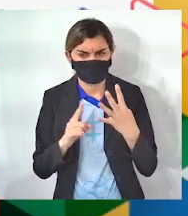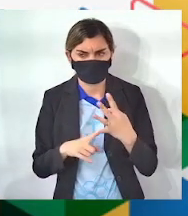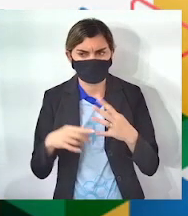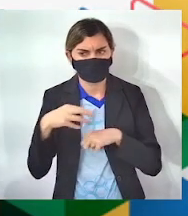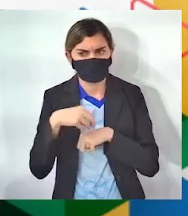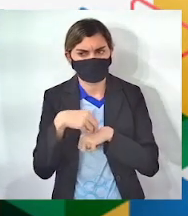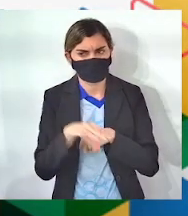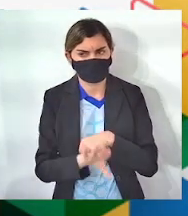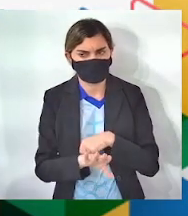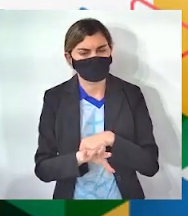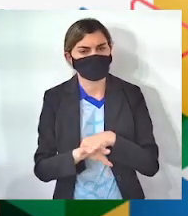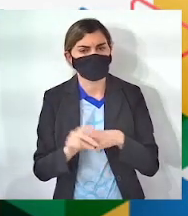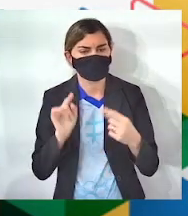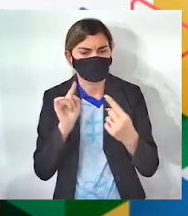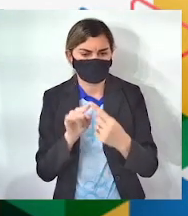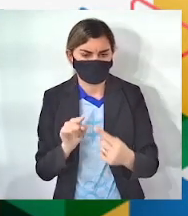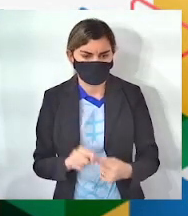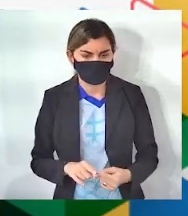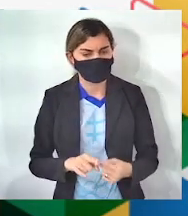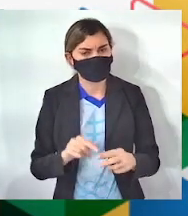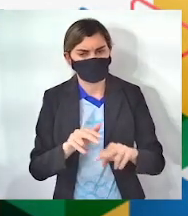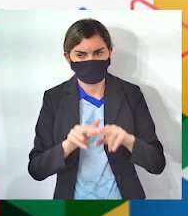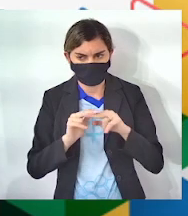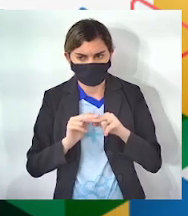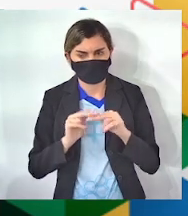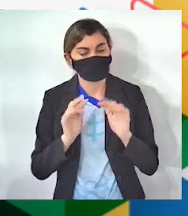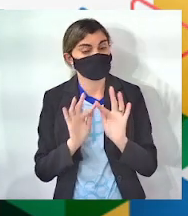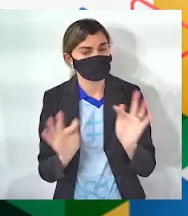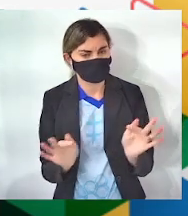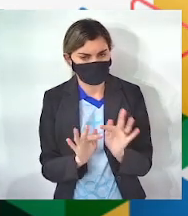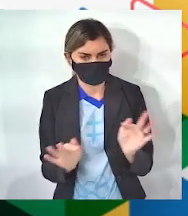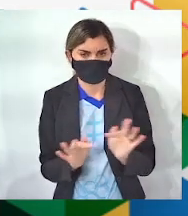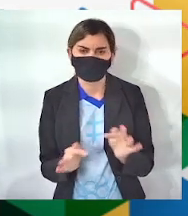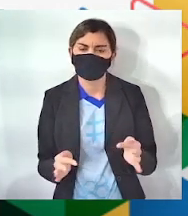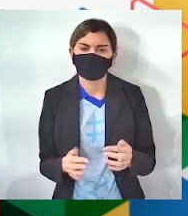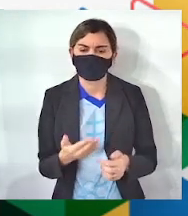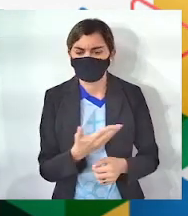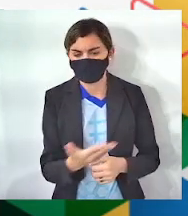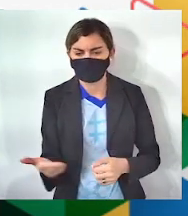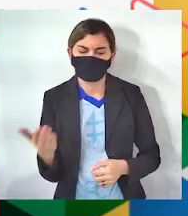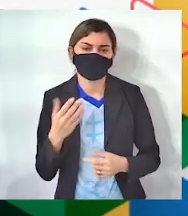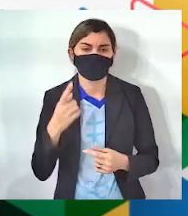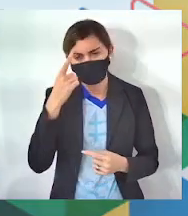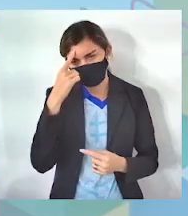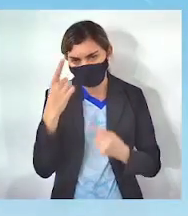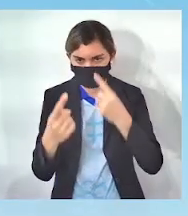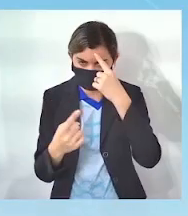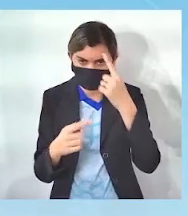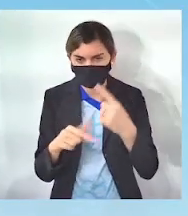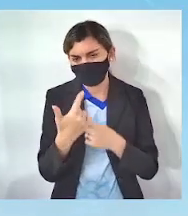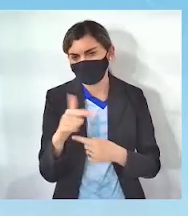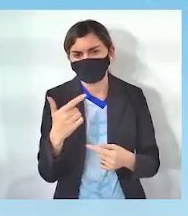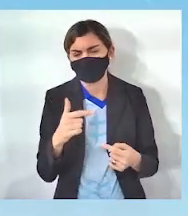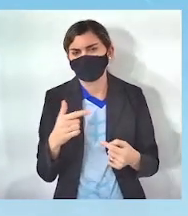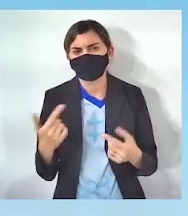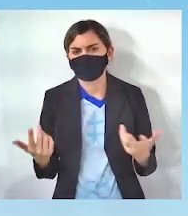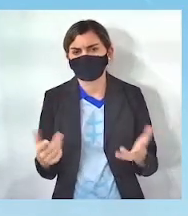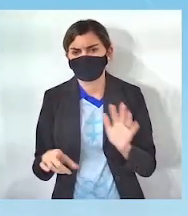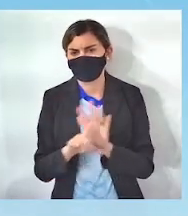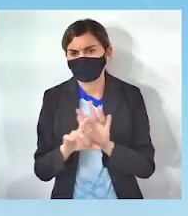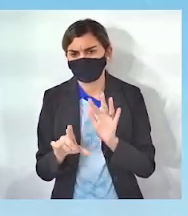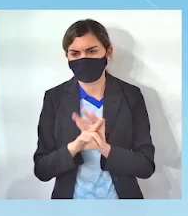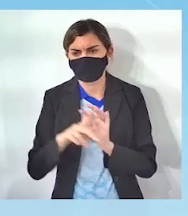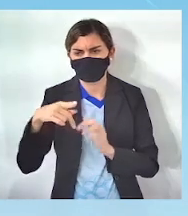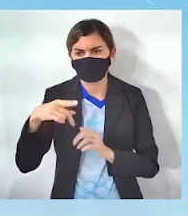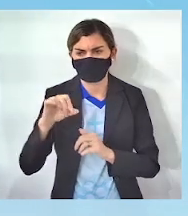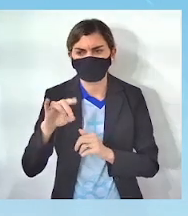que os elementos se combinam na razão mais simples possível. Essa é uma das ideias que não tem fundamento nas leis